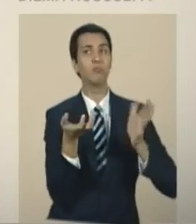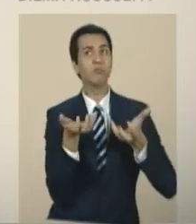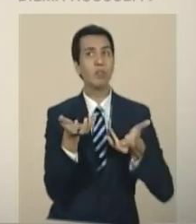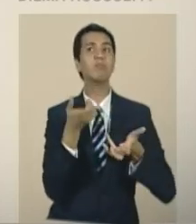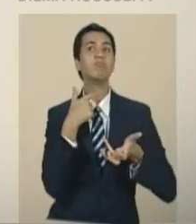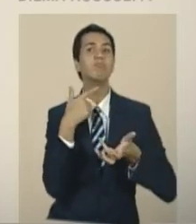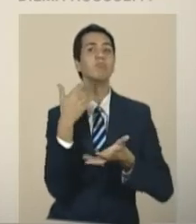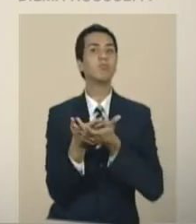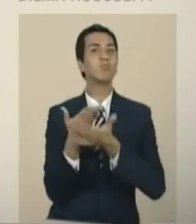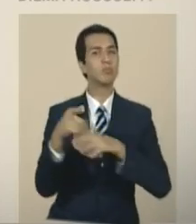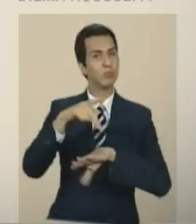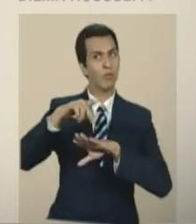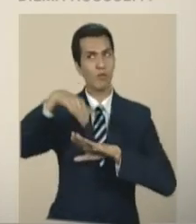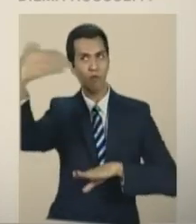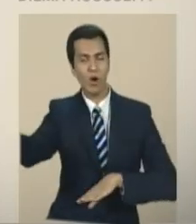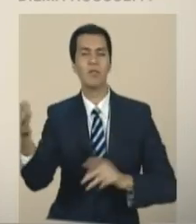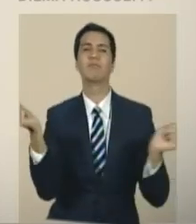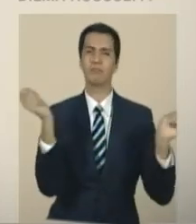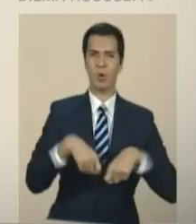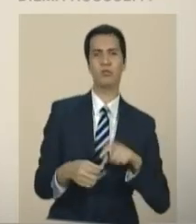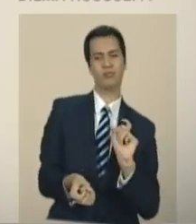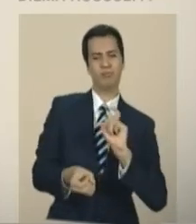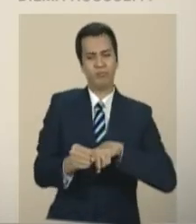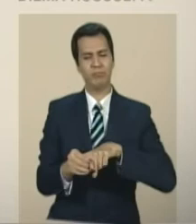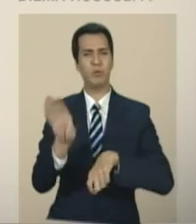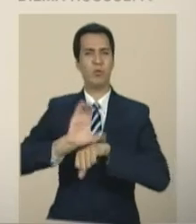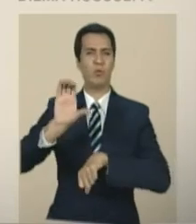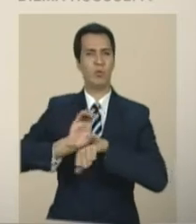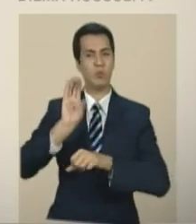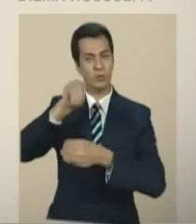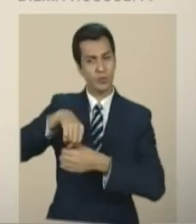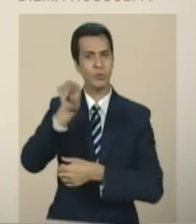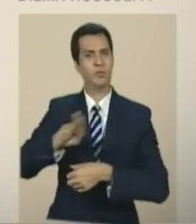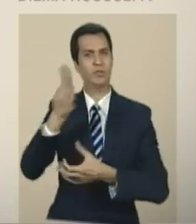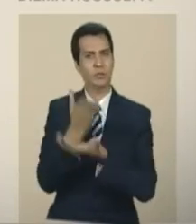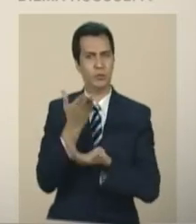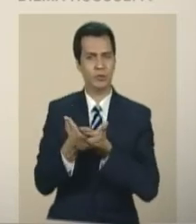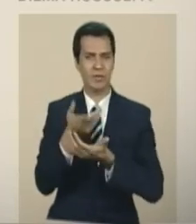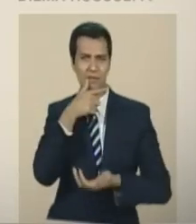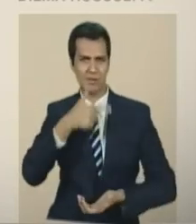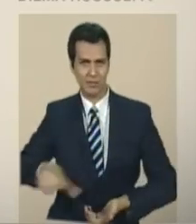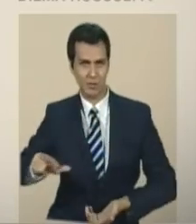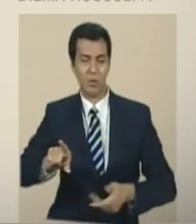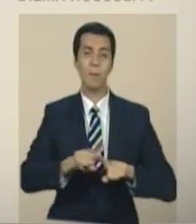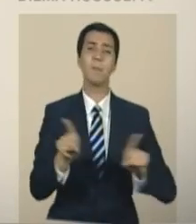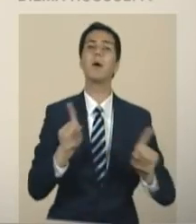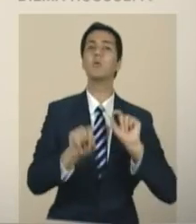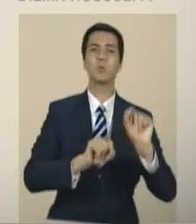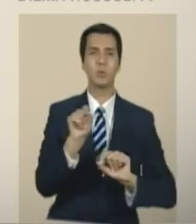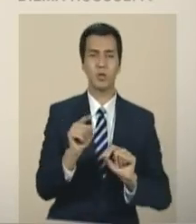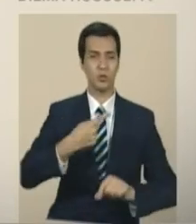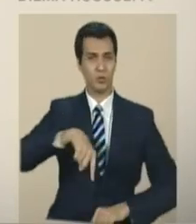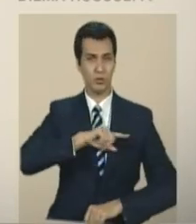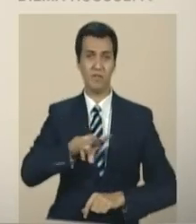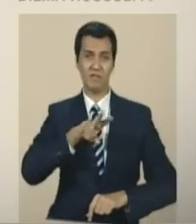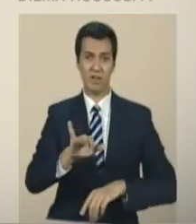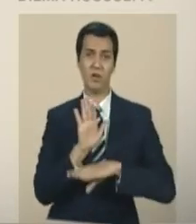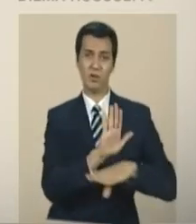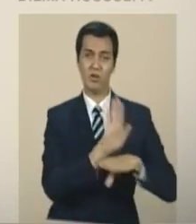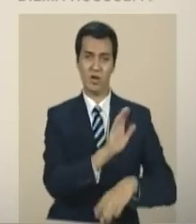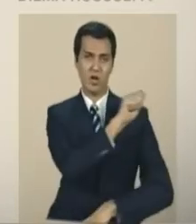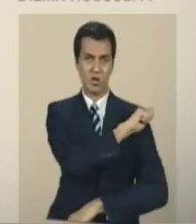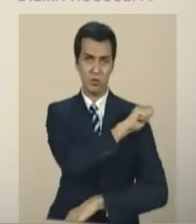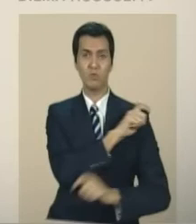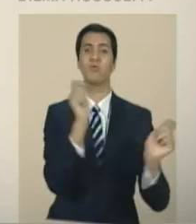Mas o mais importante Luciano é que iremos levar os estudantes selecionados para o exterior de 6